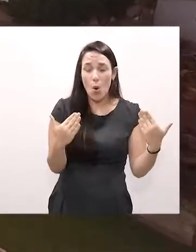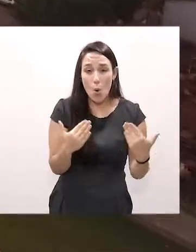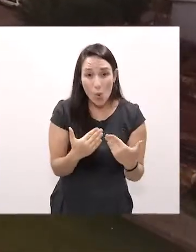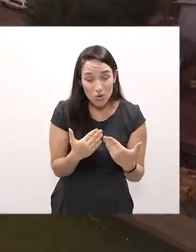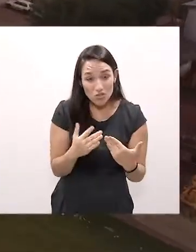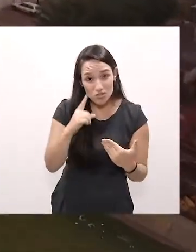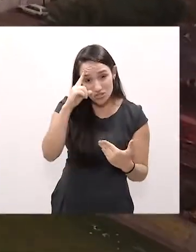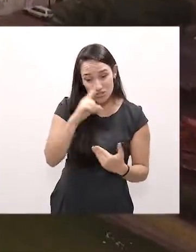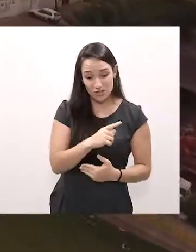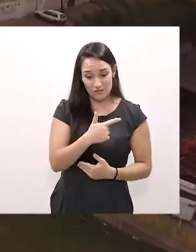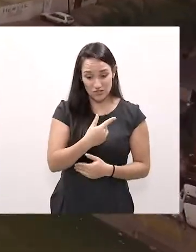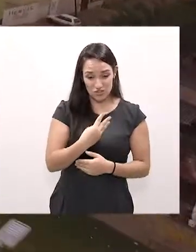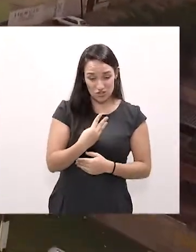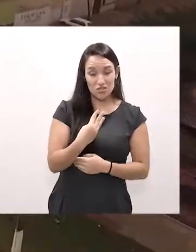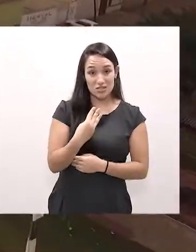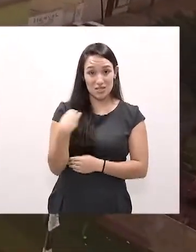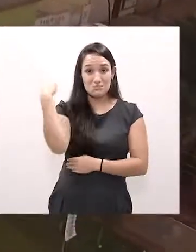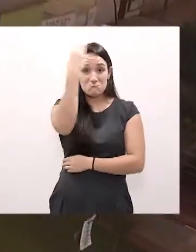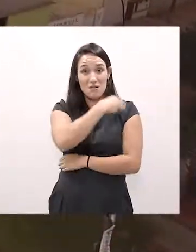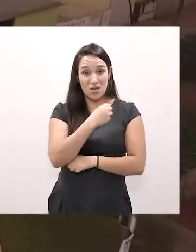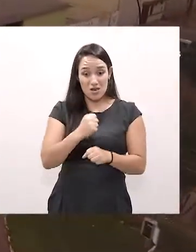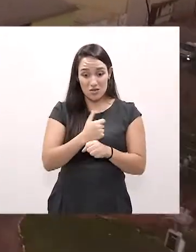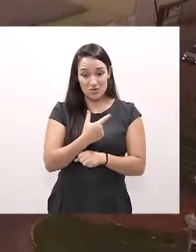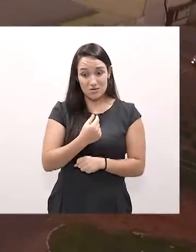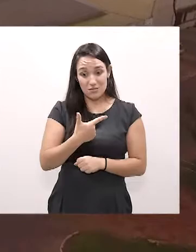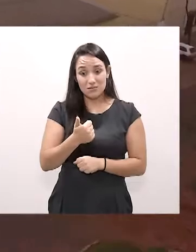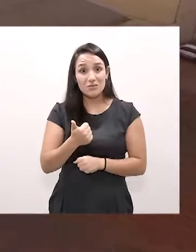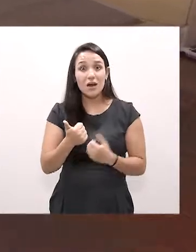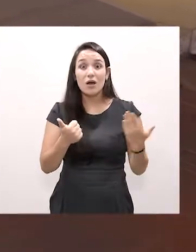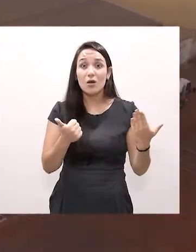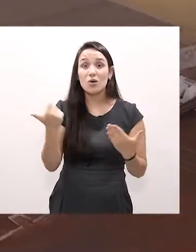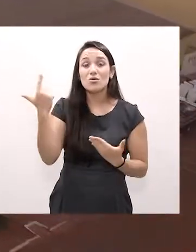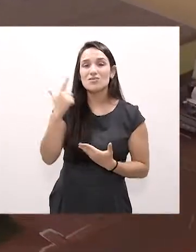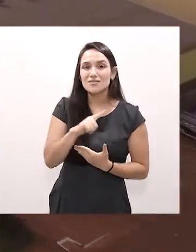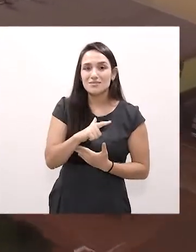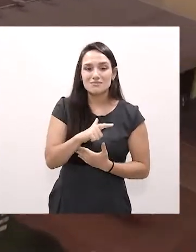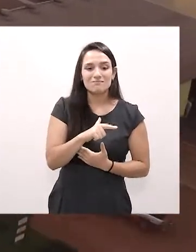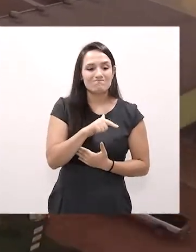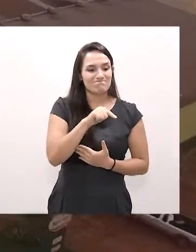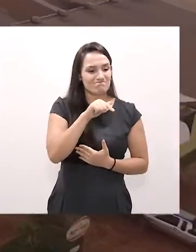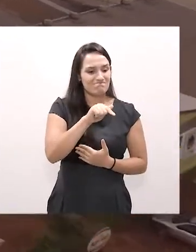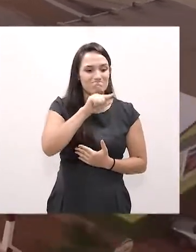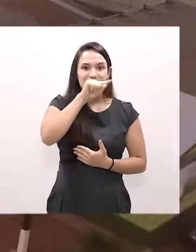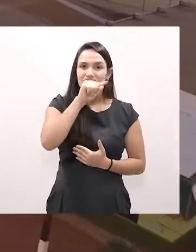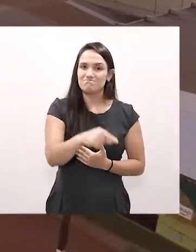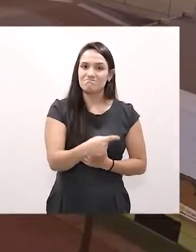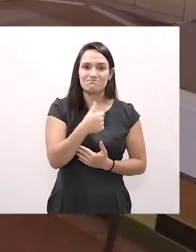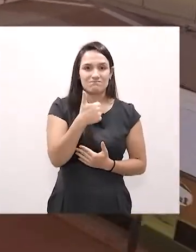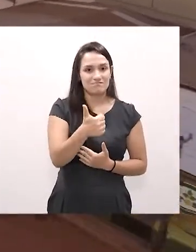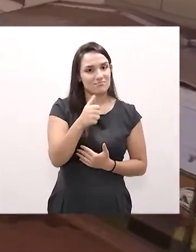Covid-19. Já em 23 de maio deste ano, a cidade alcançava a marca de